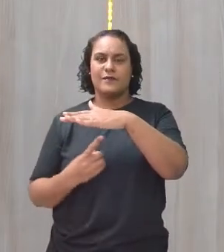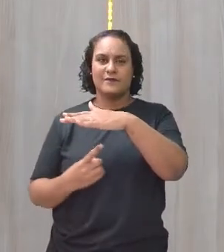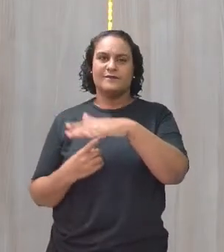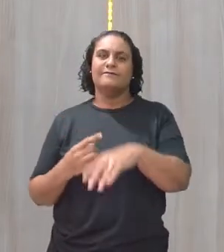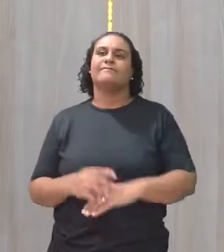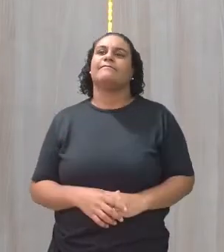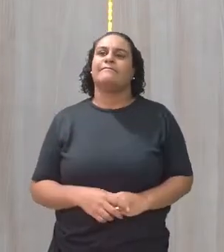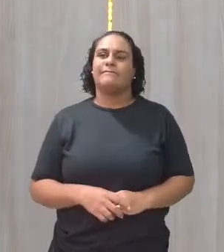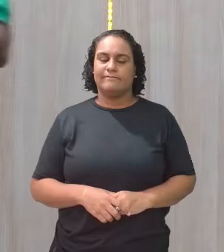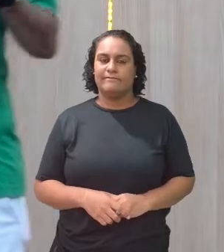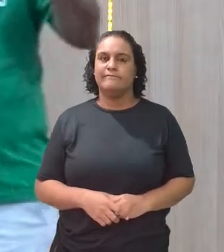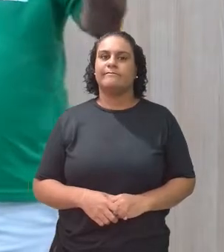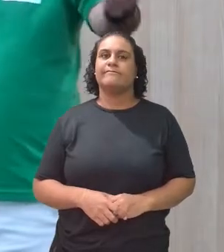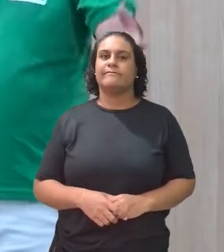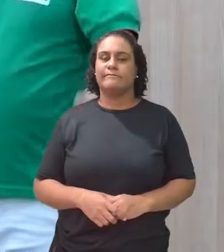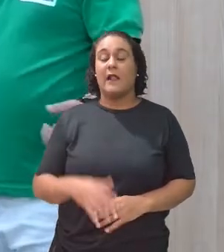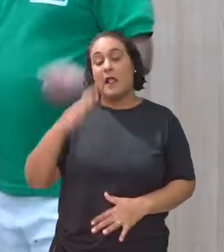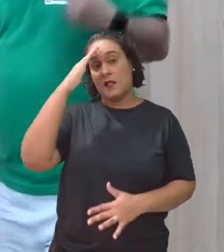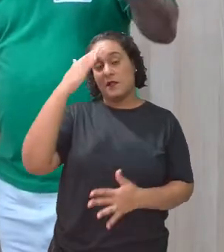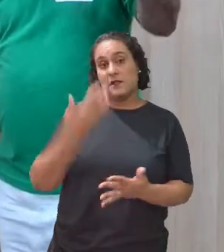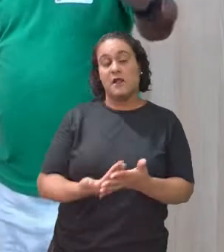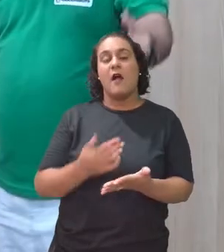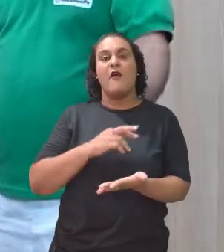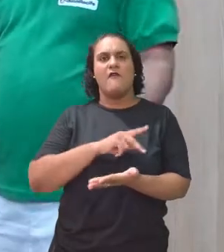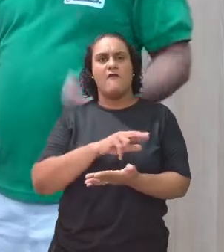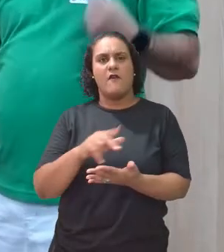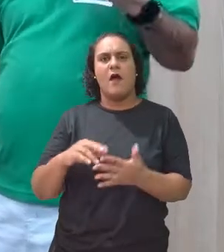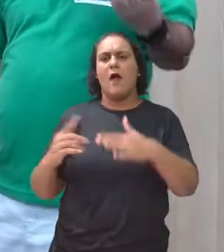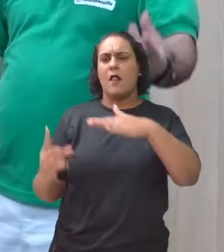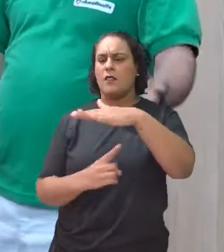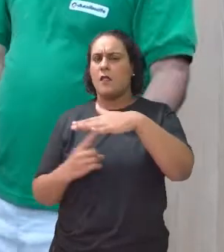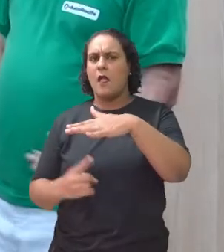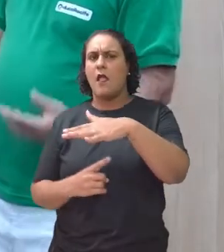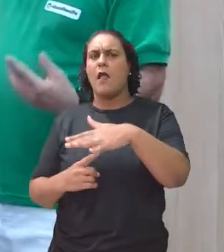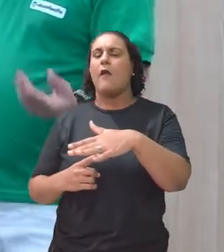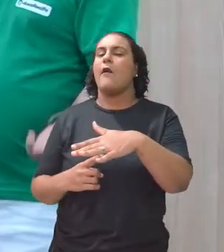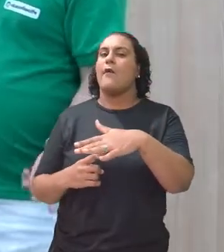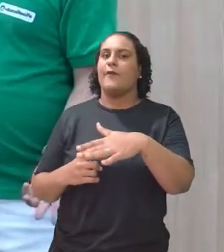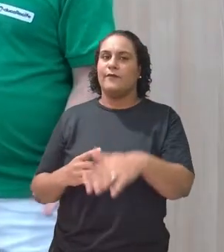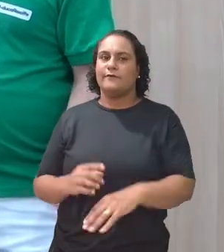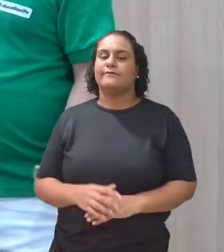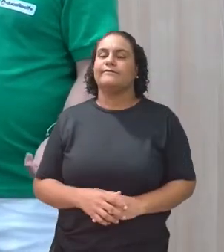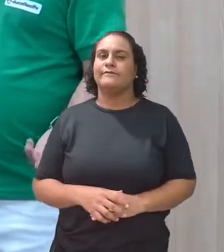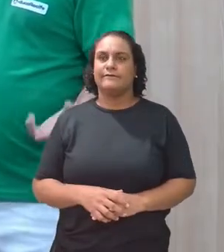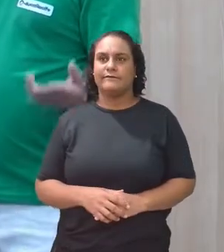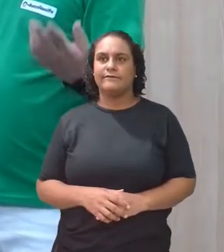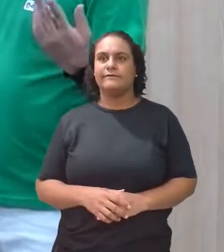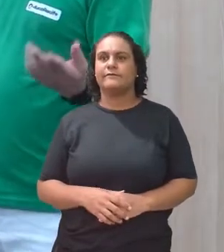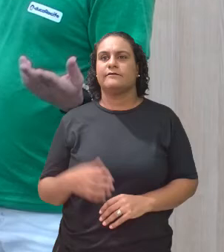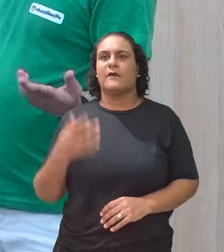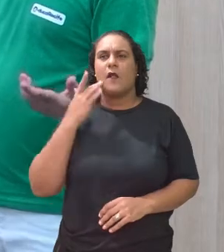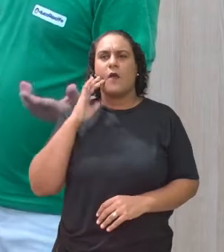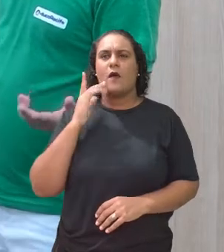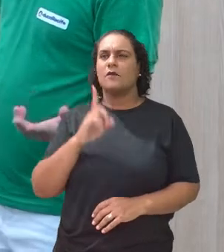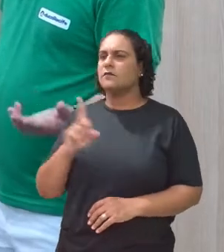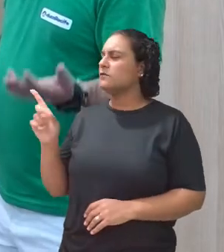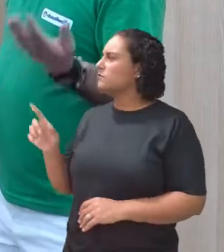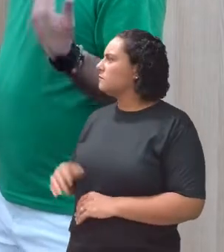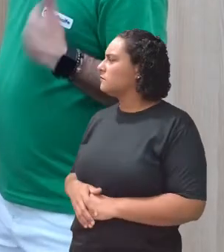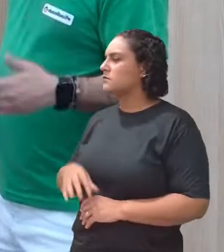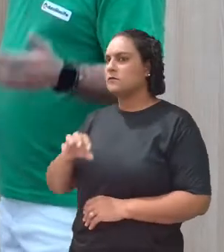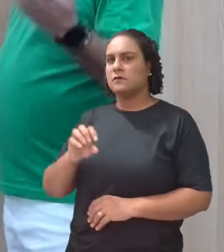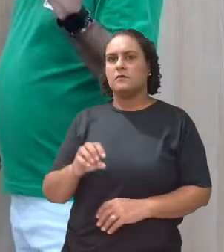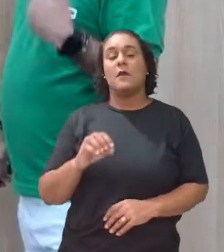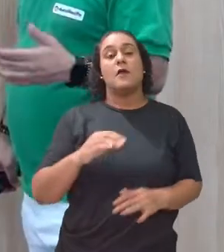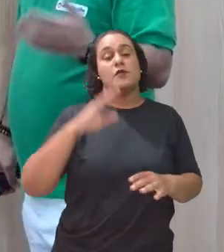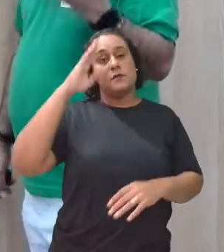Deus, né? E poli, muitos. Então, eles acreditavam em vários deuses e deusas, né? Dentre os quais, eu acho que eu listei aqui, ó, estão